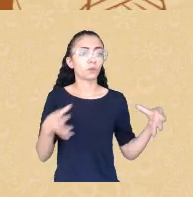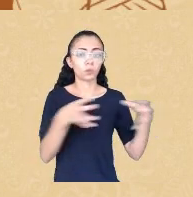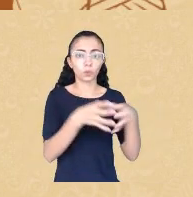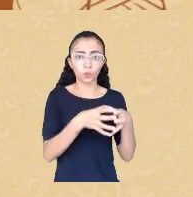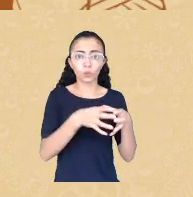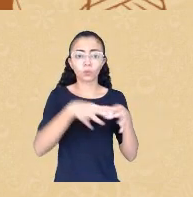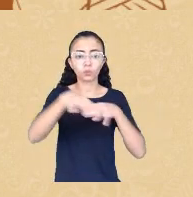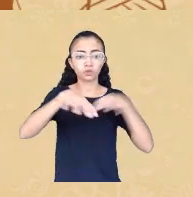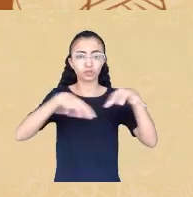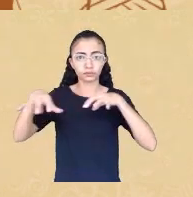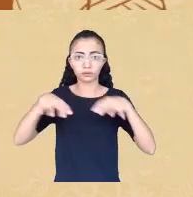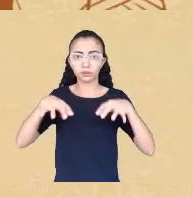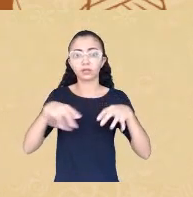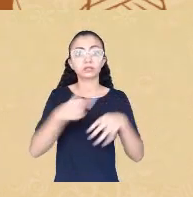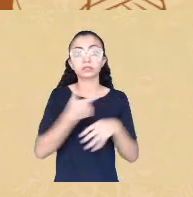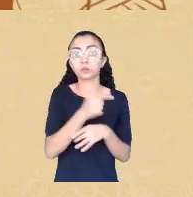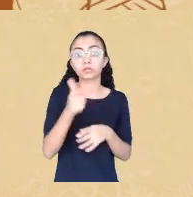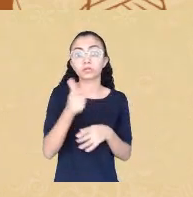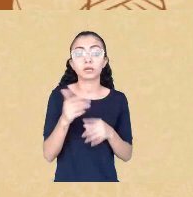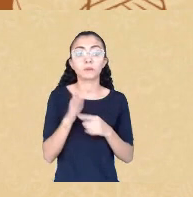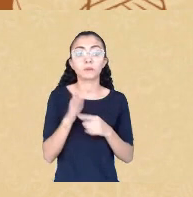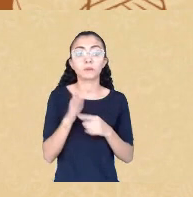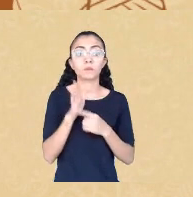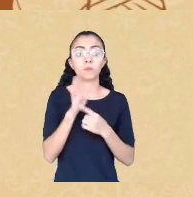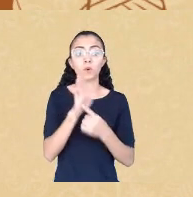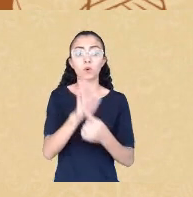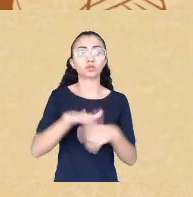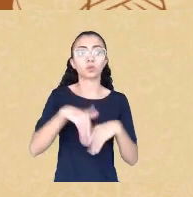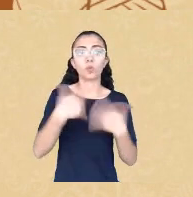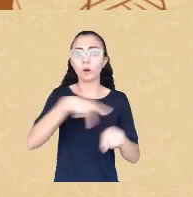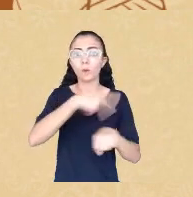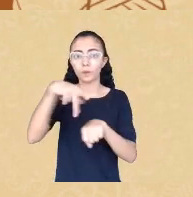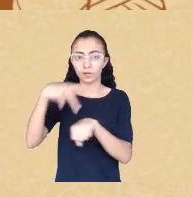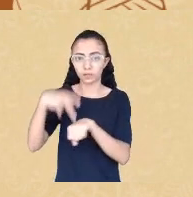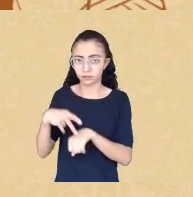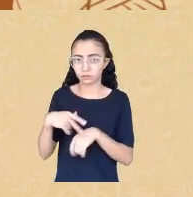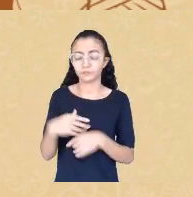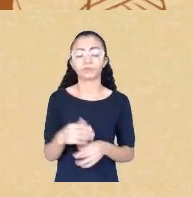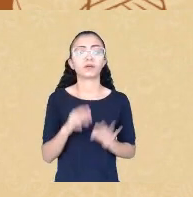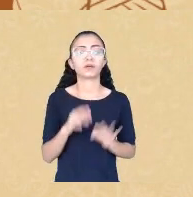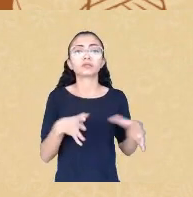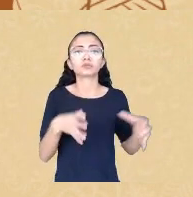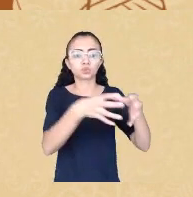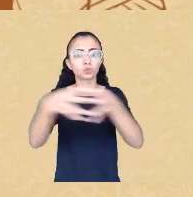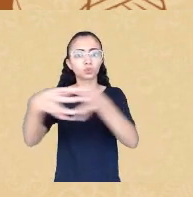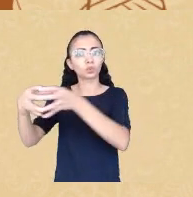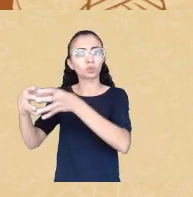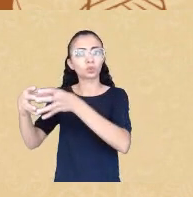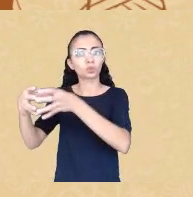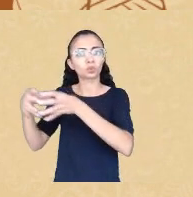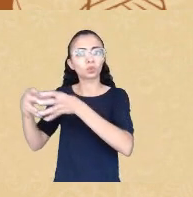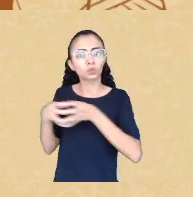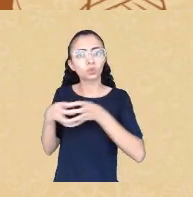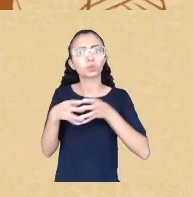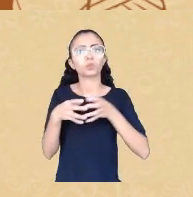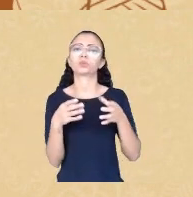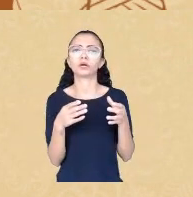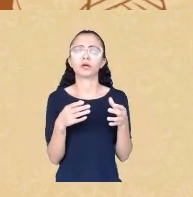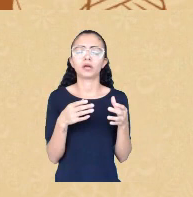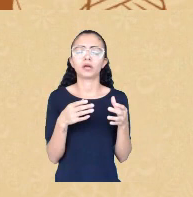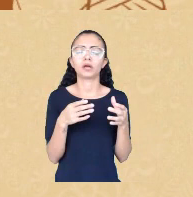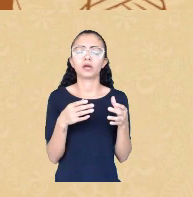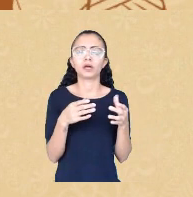por país, mas dos diferentes grupos, mais ou menos está muito próximo aí, com maior